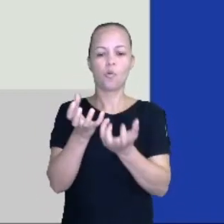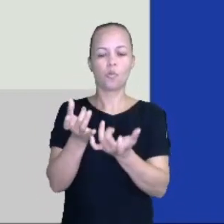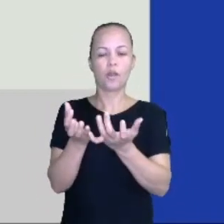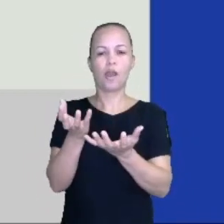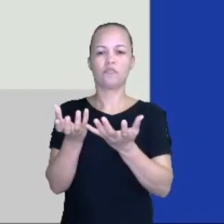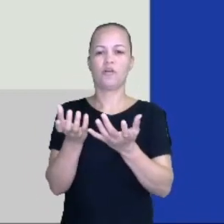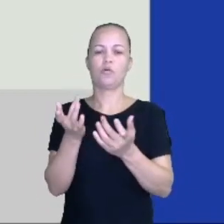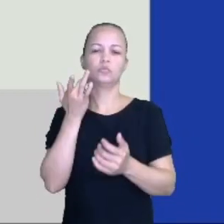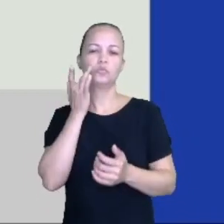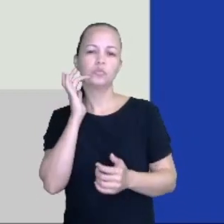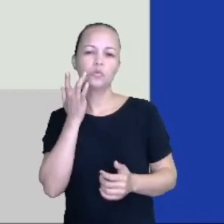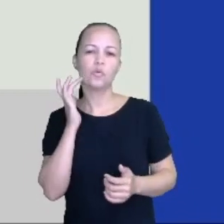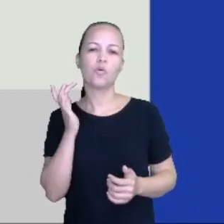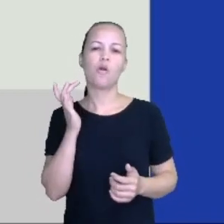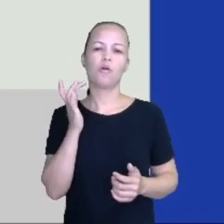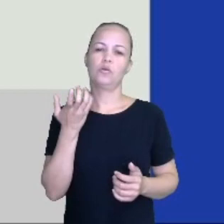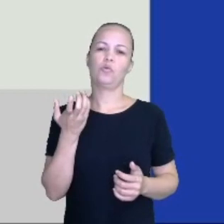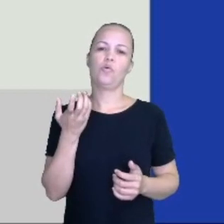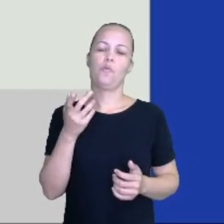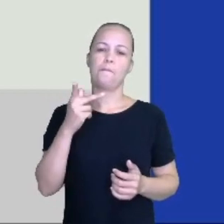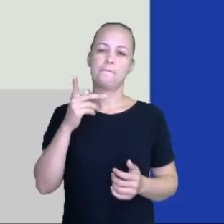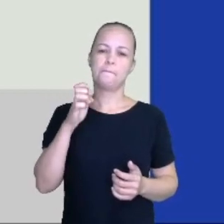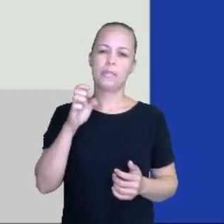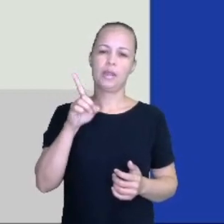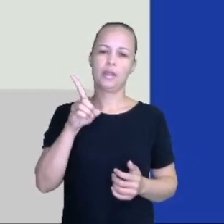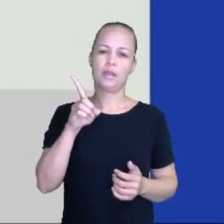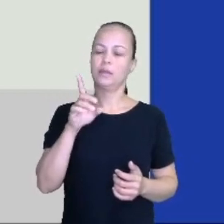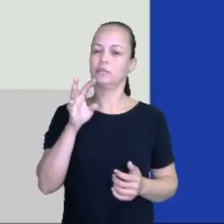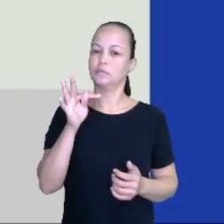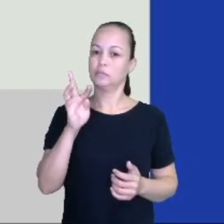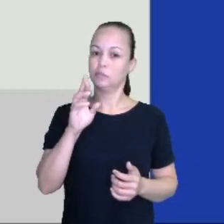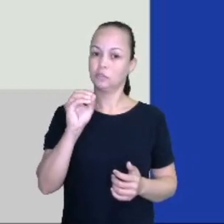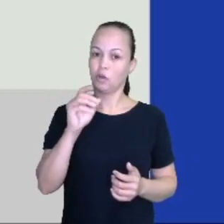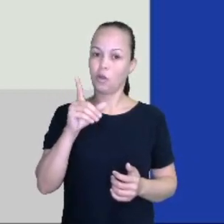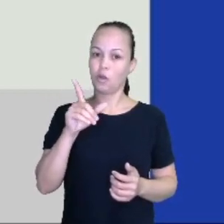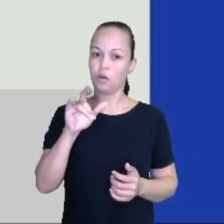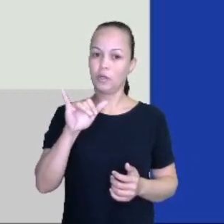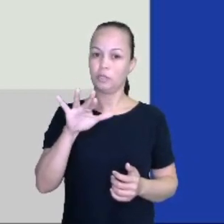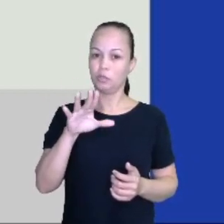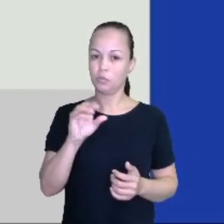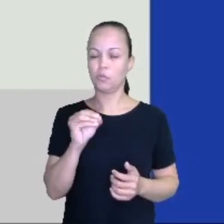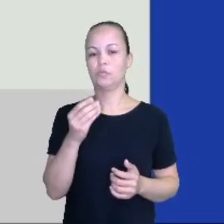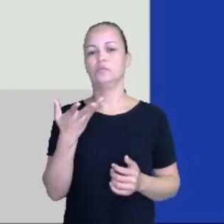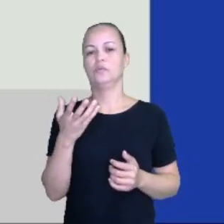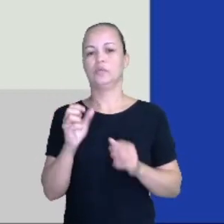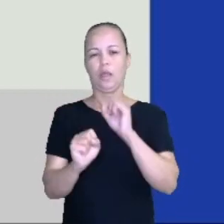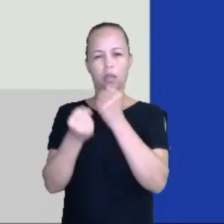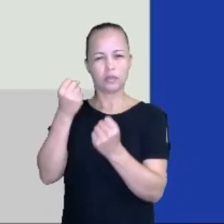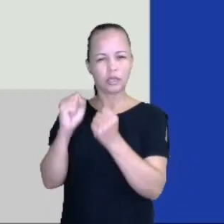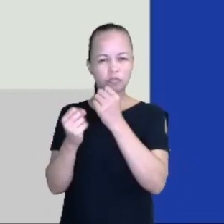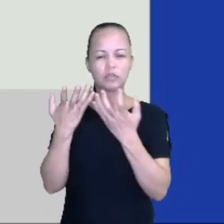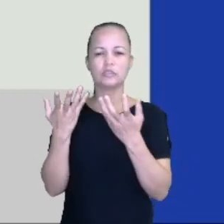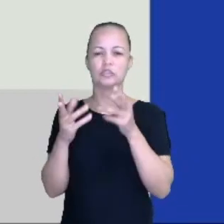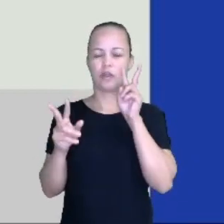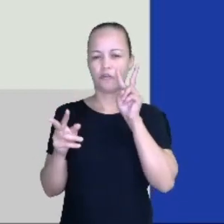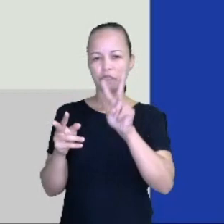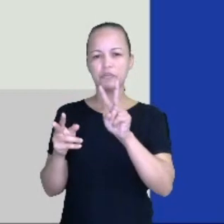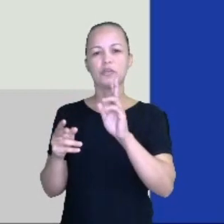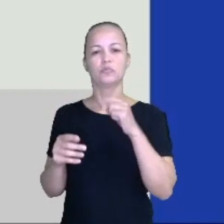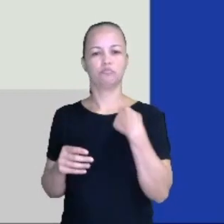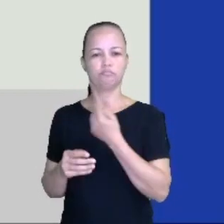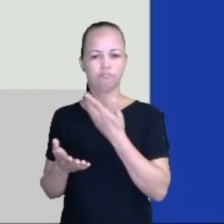o ouro, o petróleo que é extraído pelas empresas petrolíferas, nós já vimos aqui na nossa